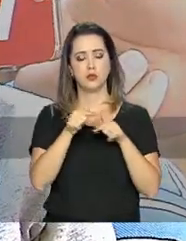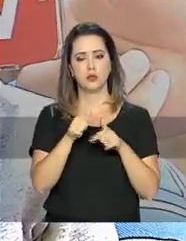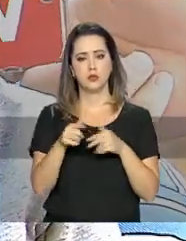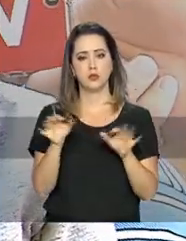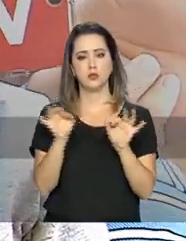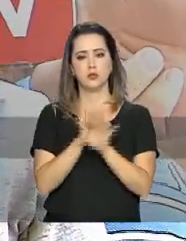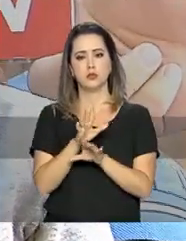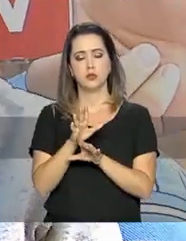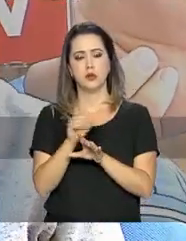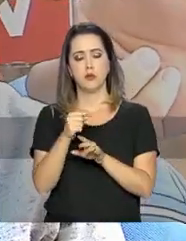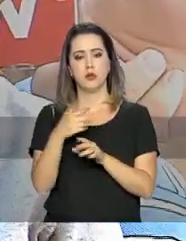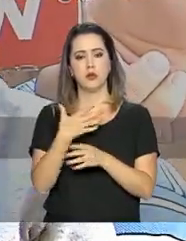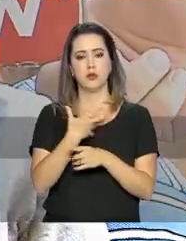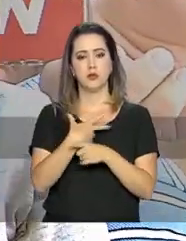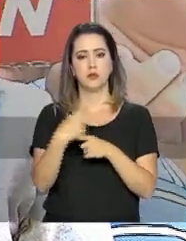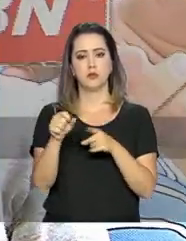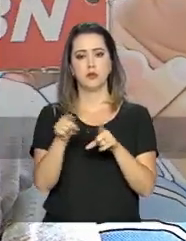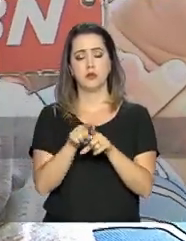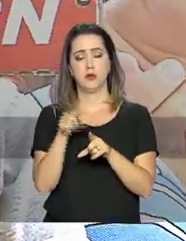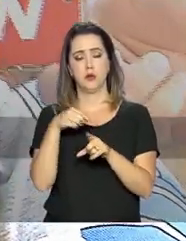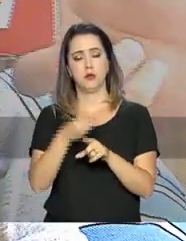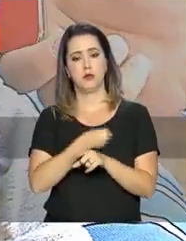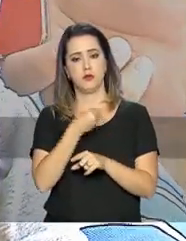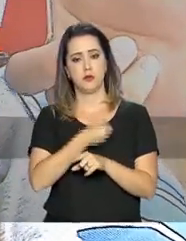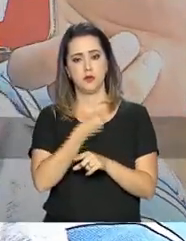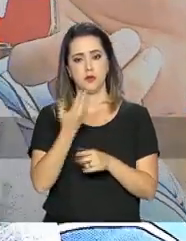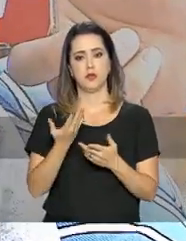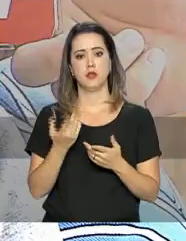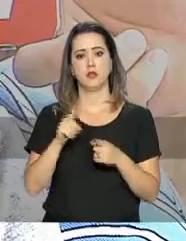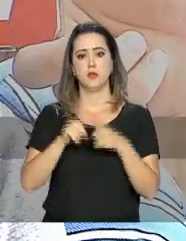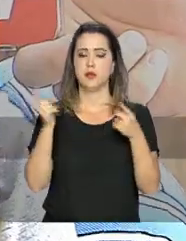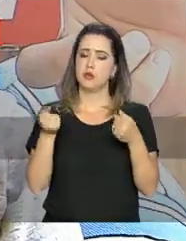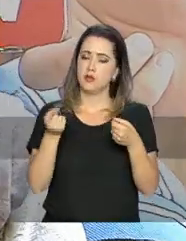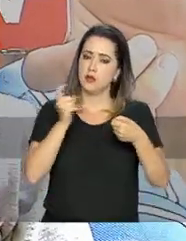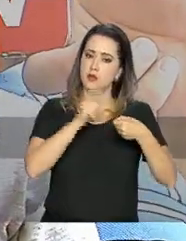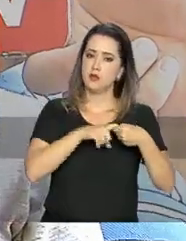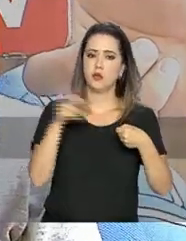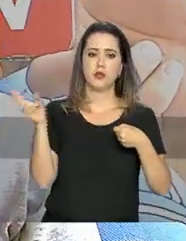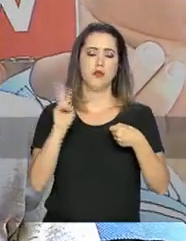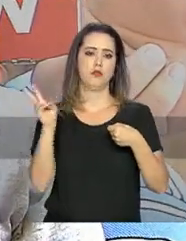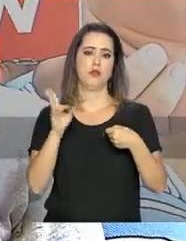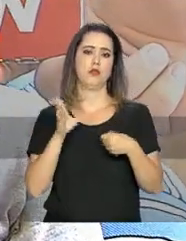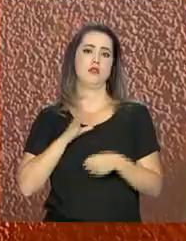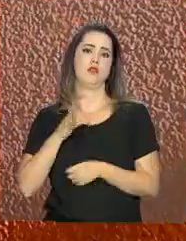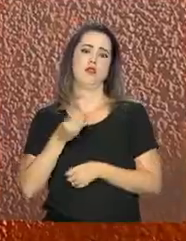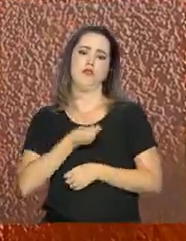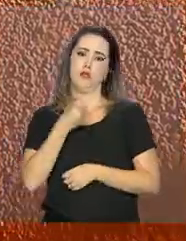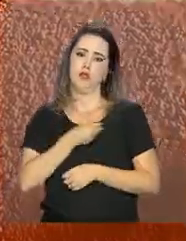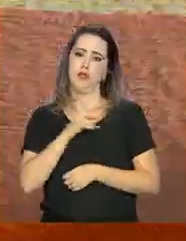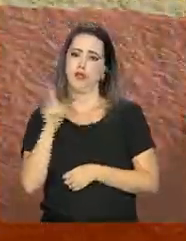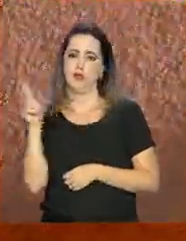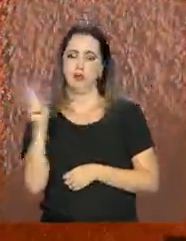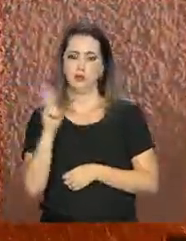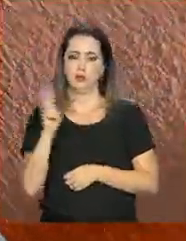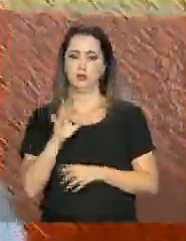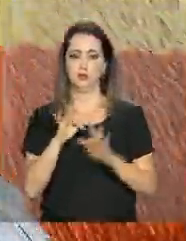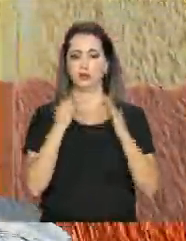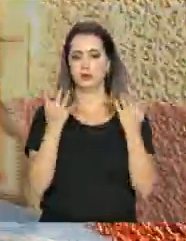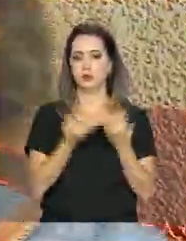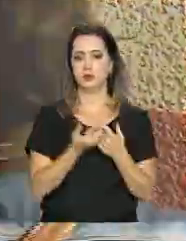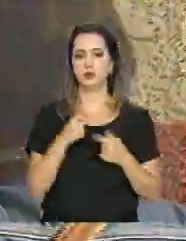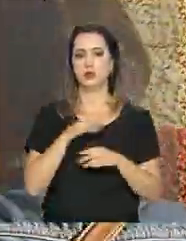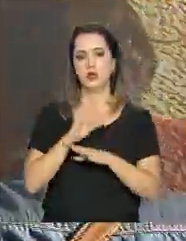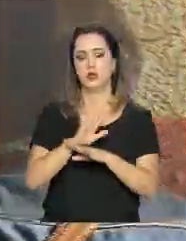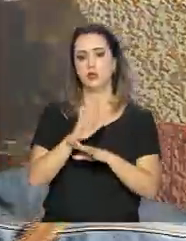pernambucano trabalho melhorou o que queremos no jóquei no time e eu tenho me coçar mereço ilha as famílias terão todo o apoio